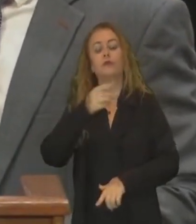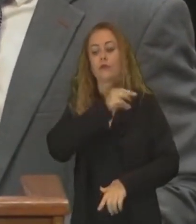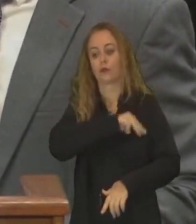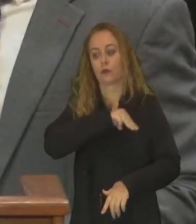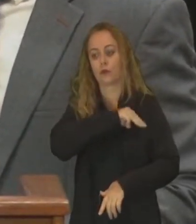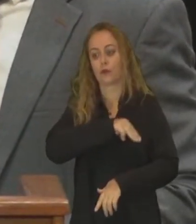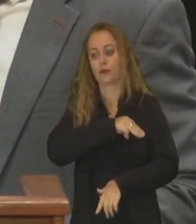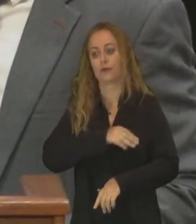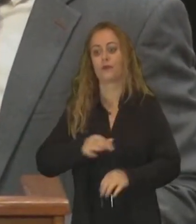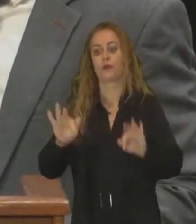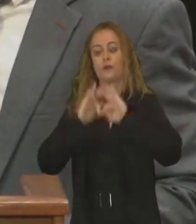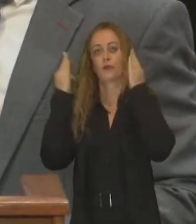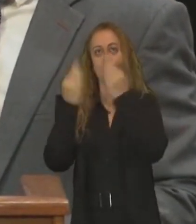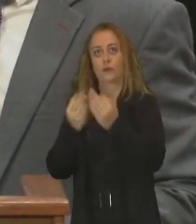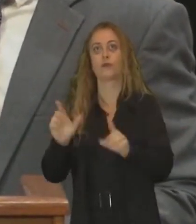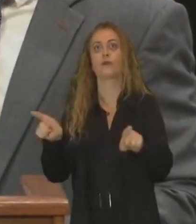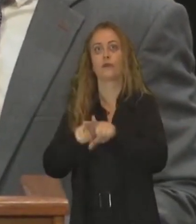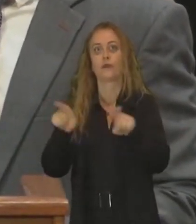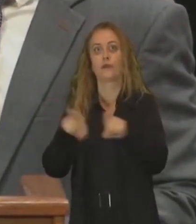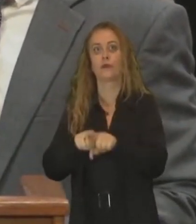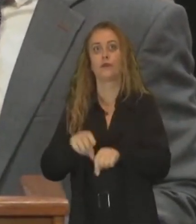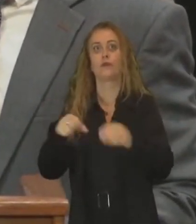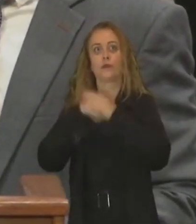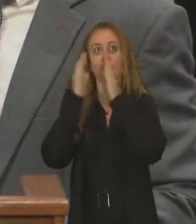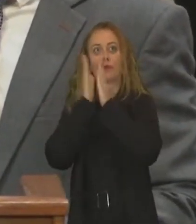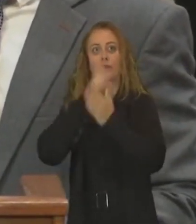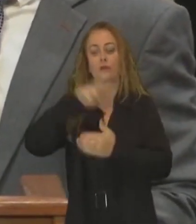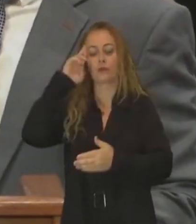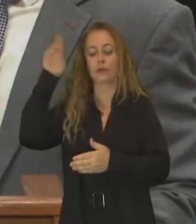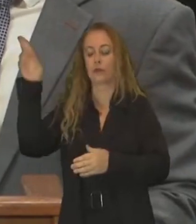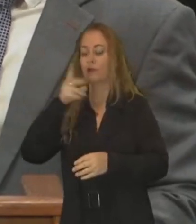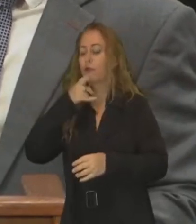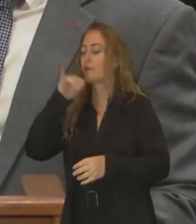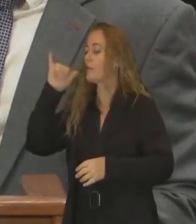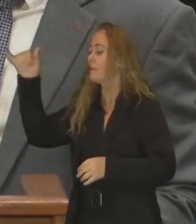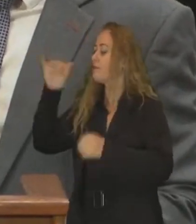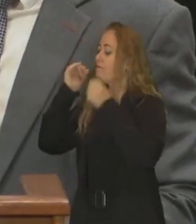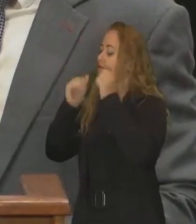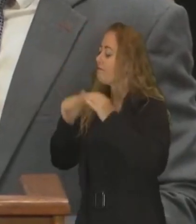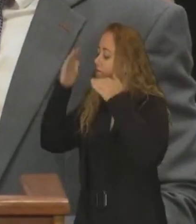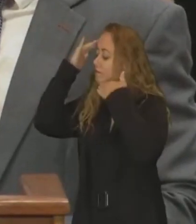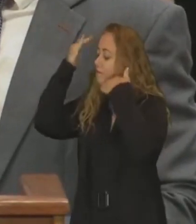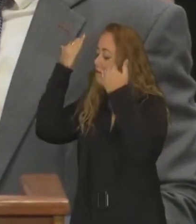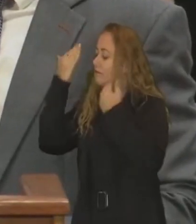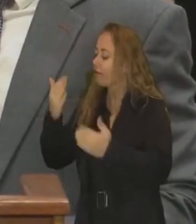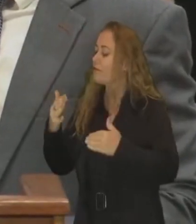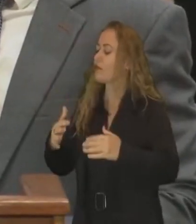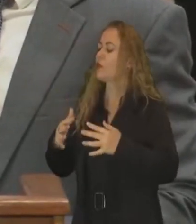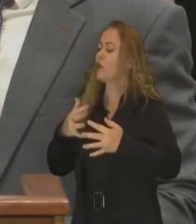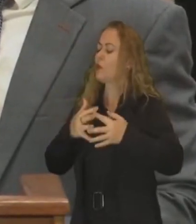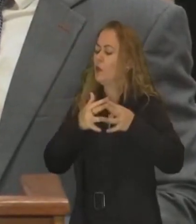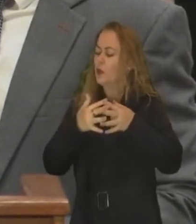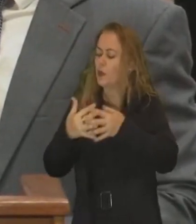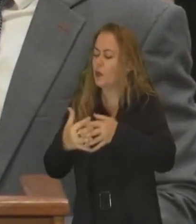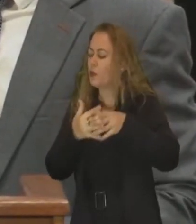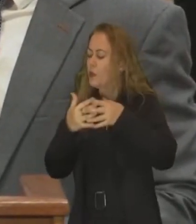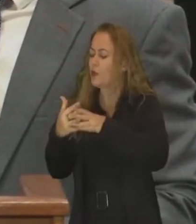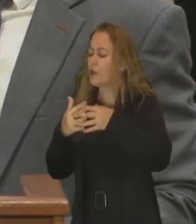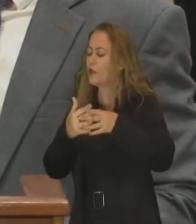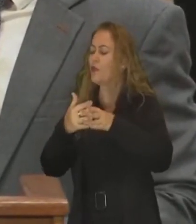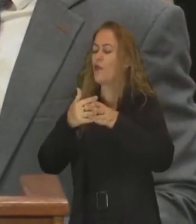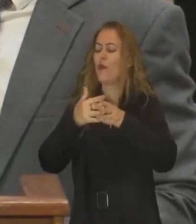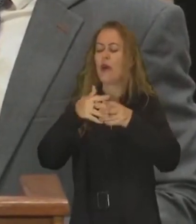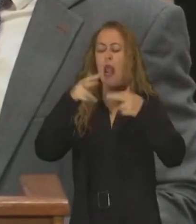ministério, sua família também. Oremos ao Senhor. Pai, muito obrigado porque a confusão de